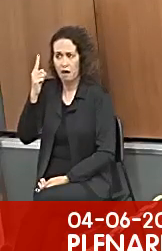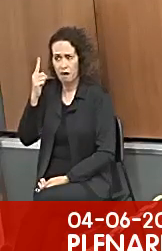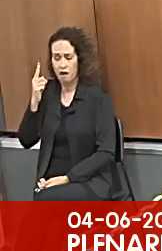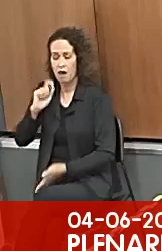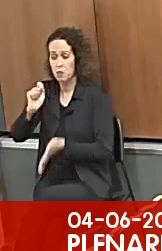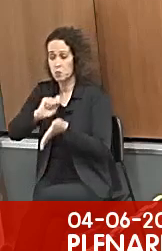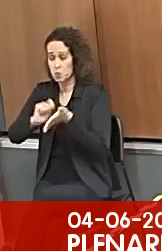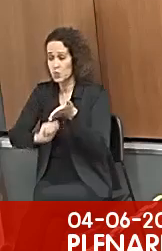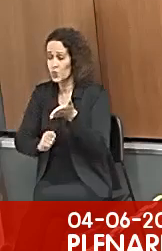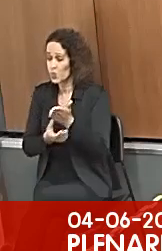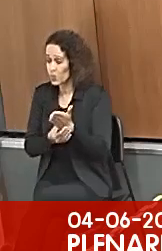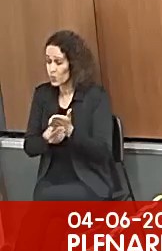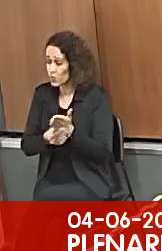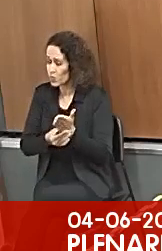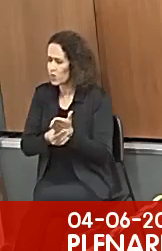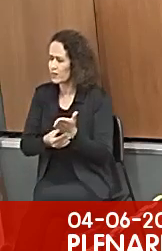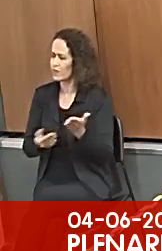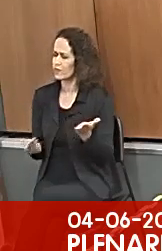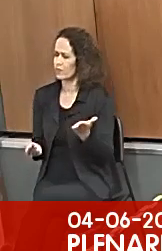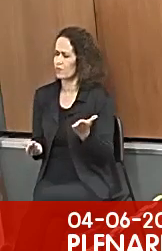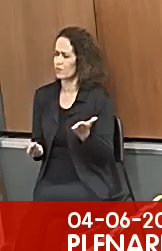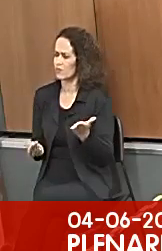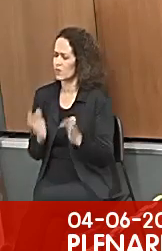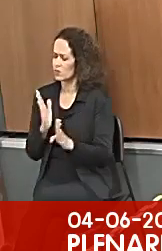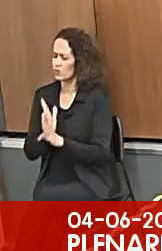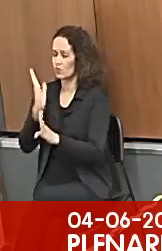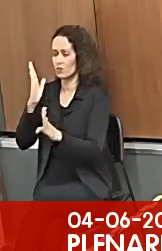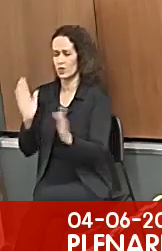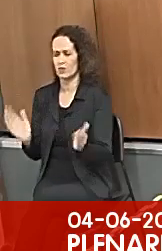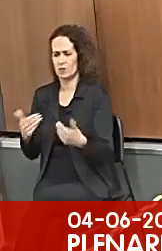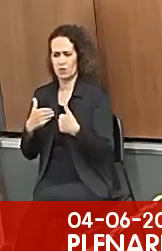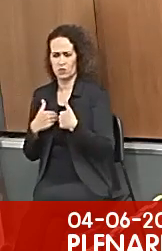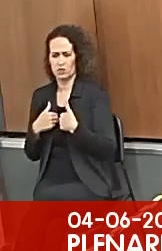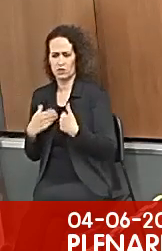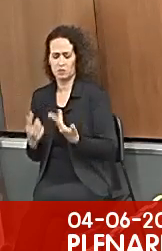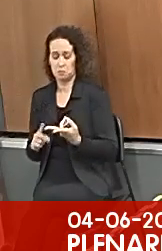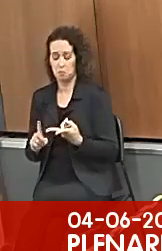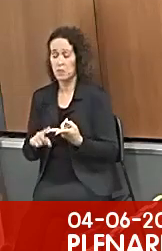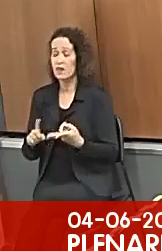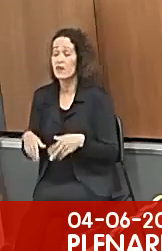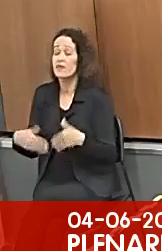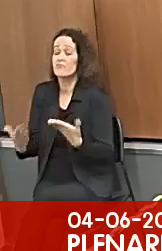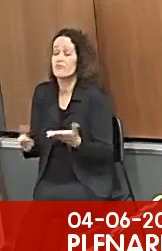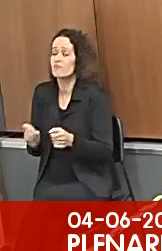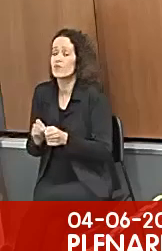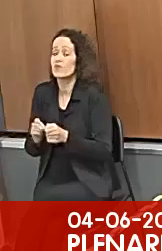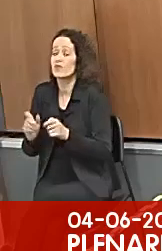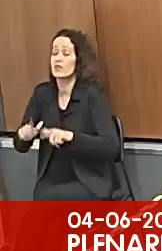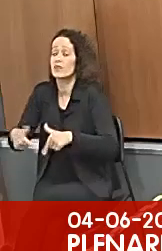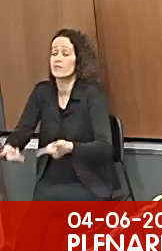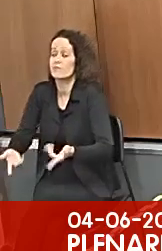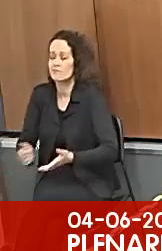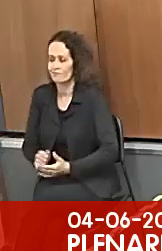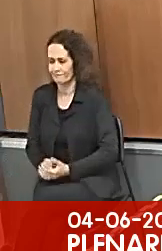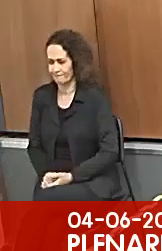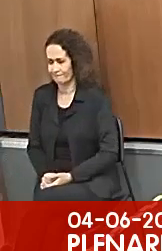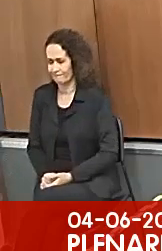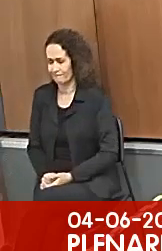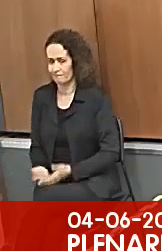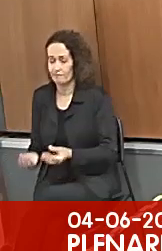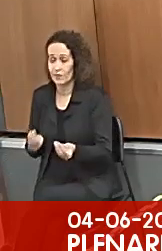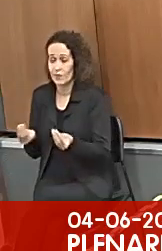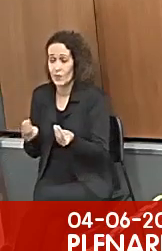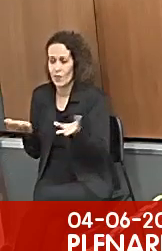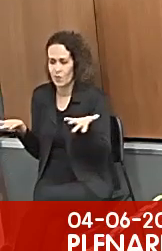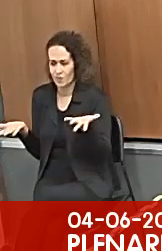diagnóstico? E o que foi feito em relação a isso? E como é lidar com essa